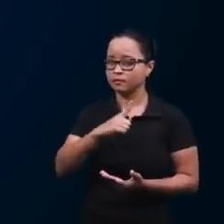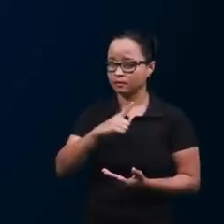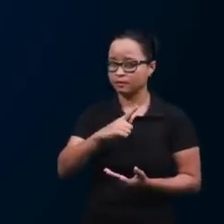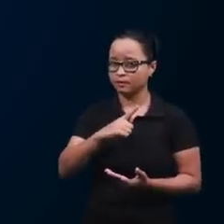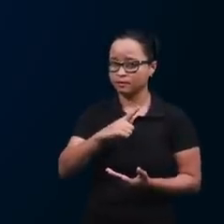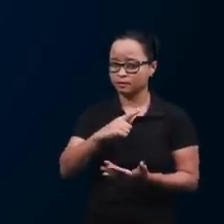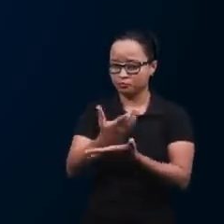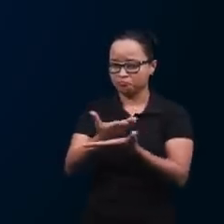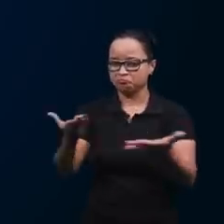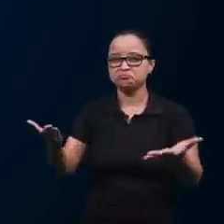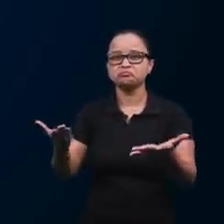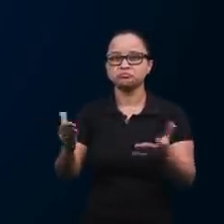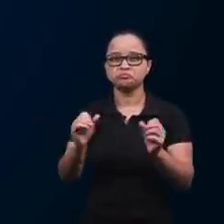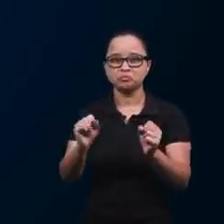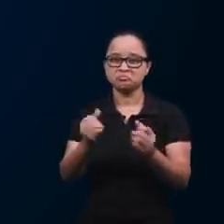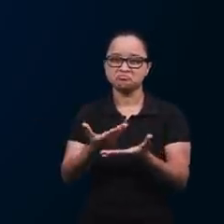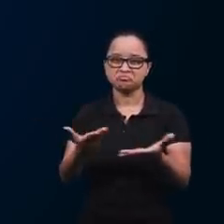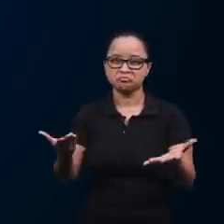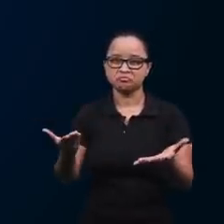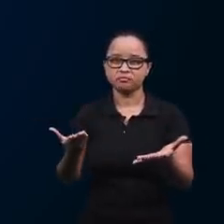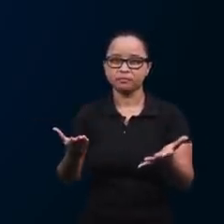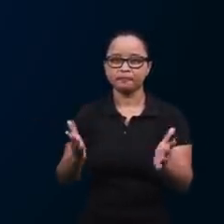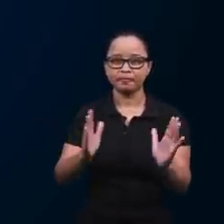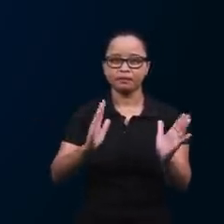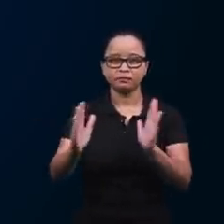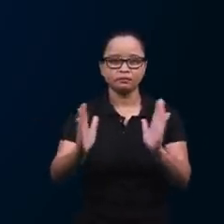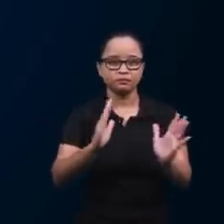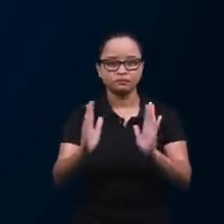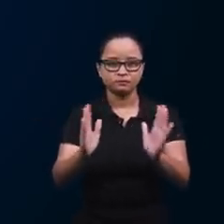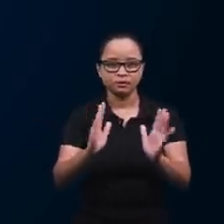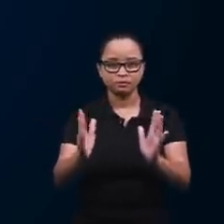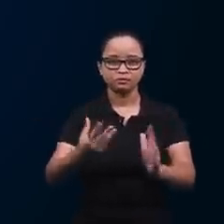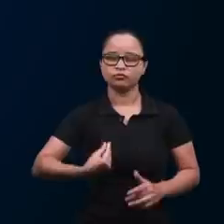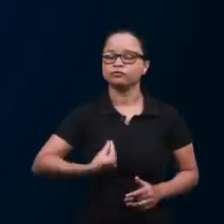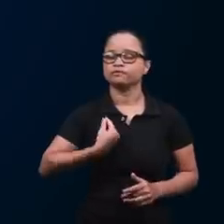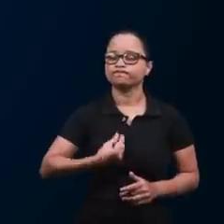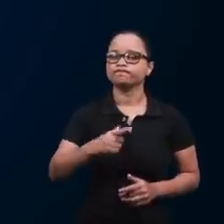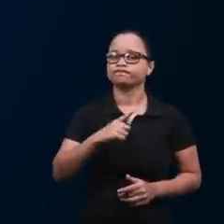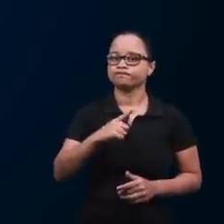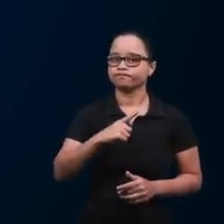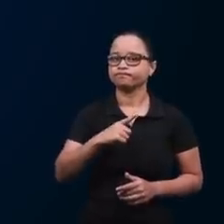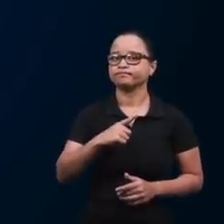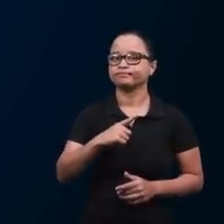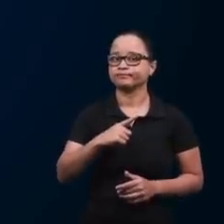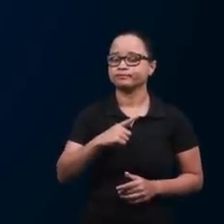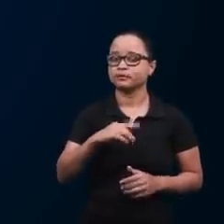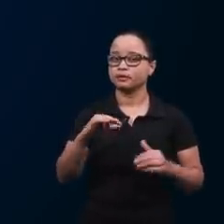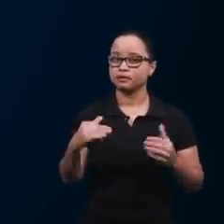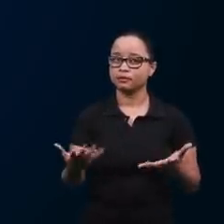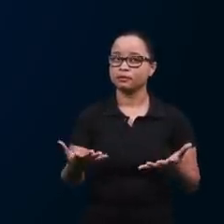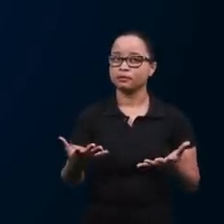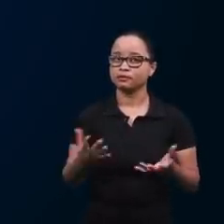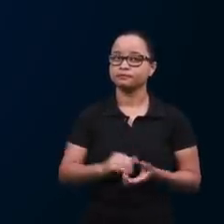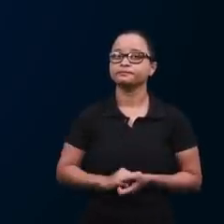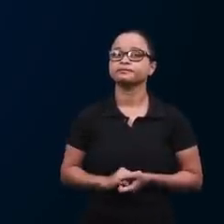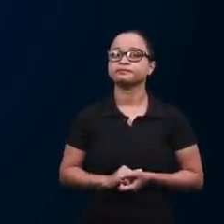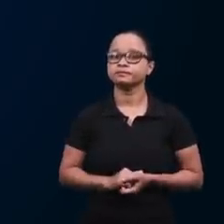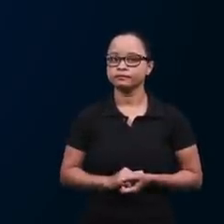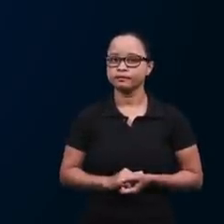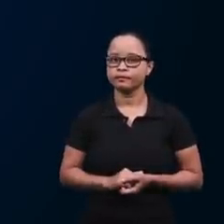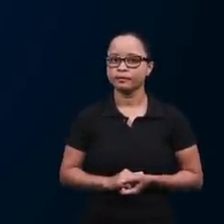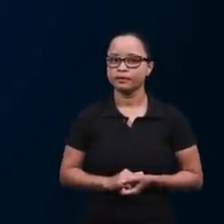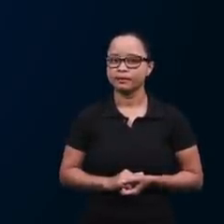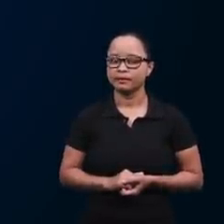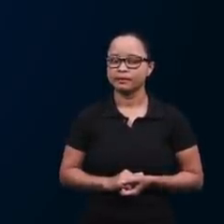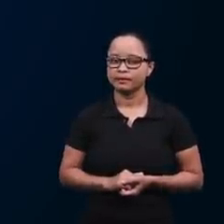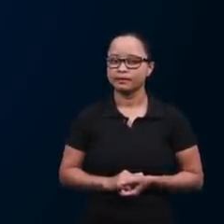à sua disposição durante a sua jornada de vida eu diria que isso Esse